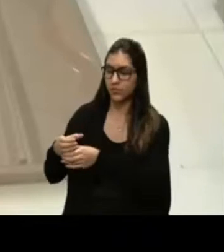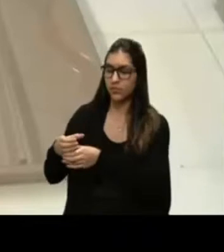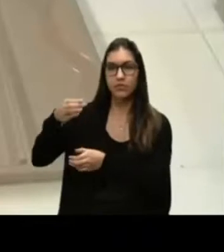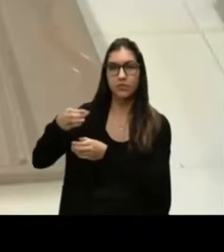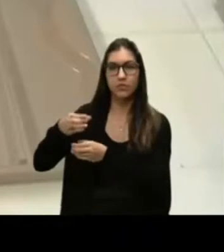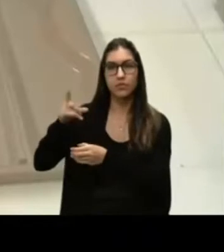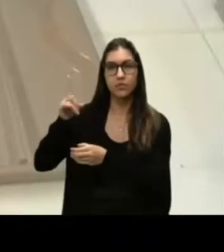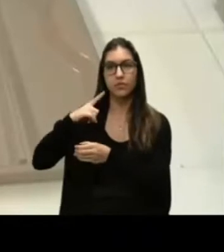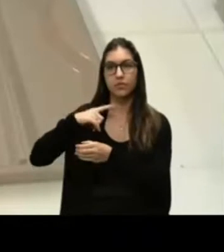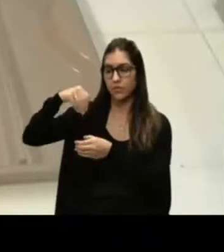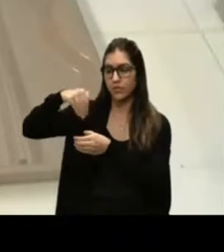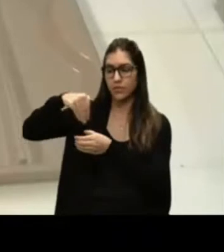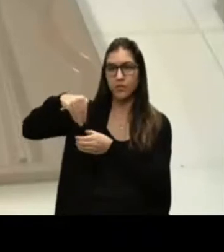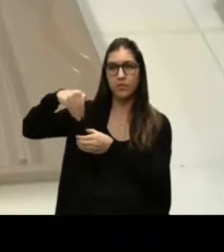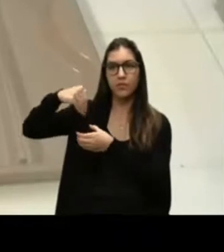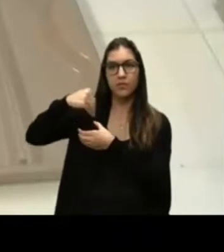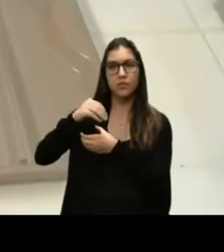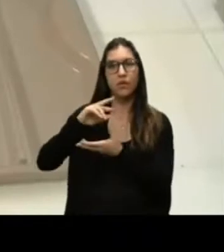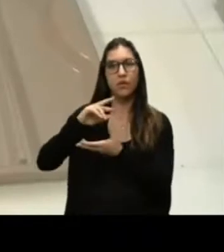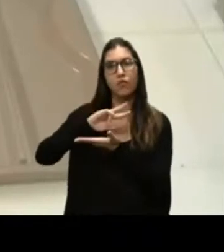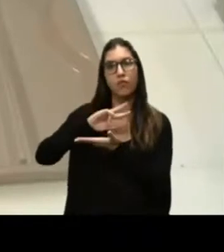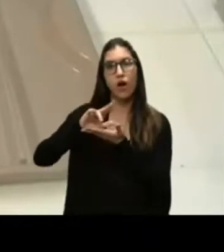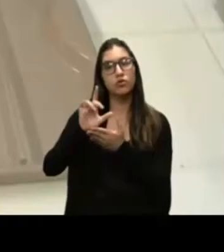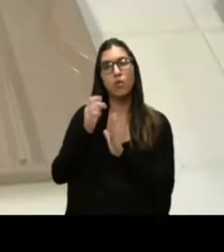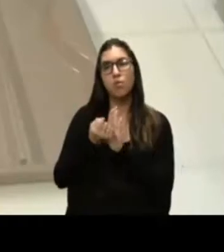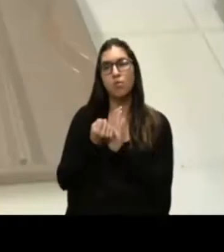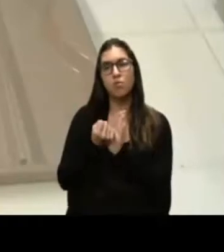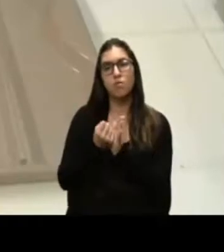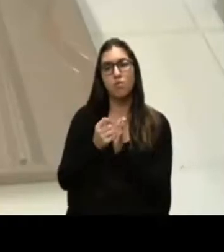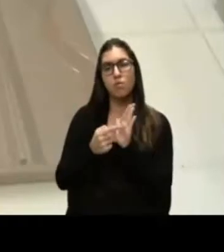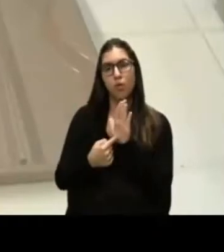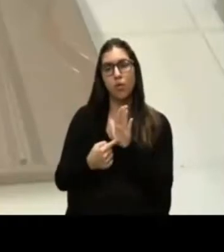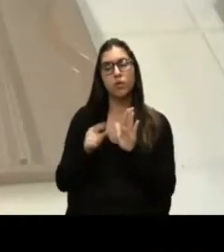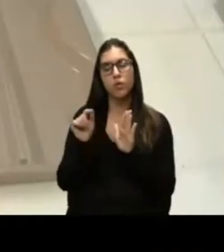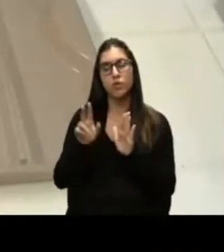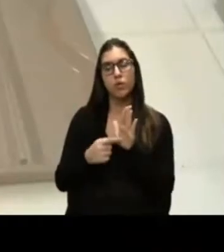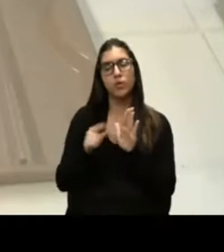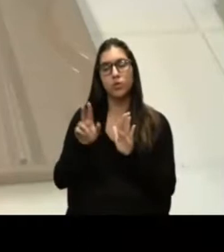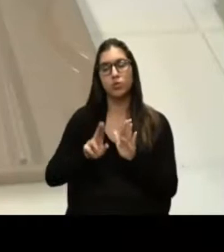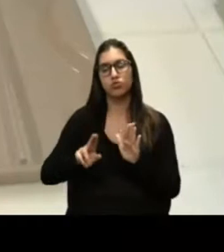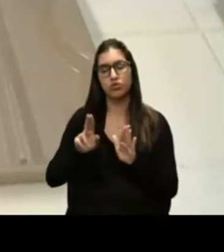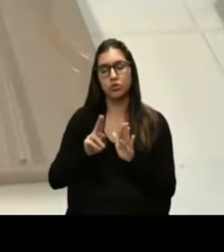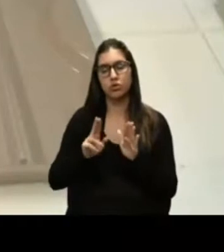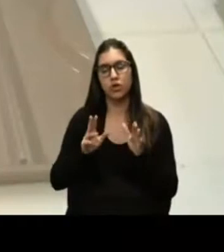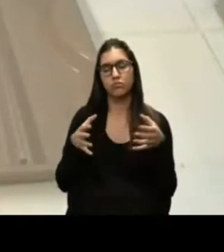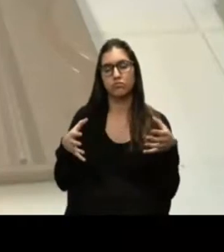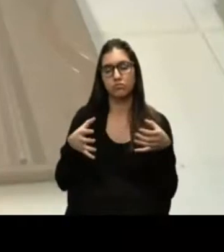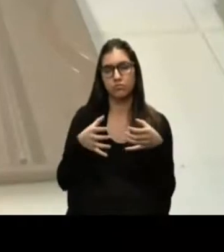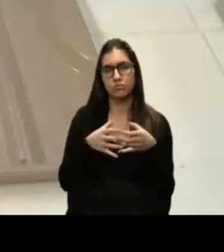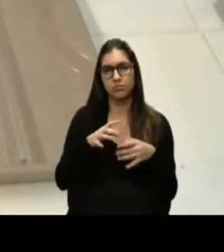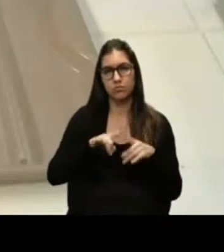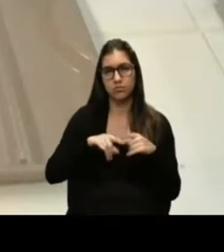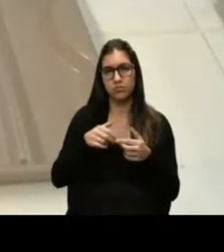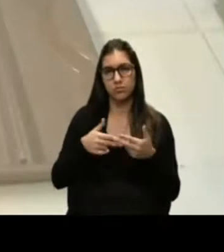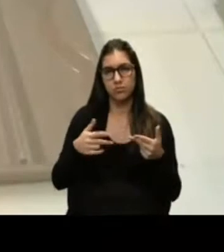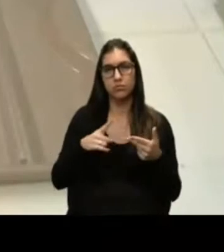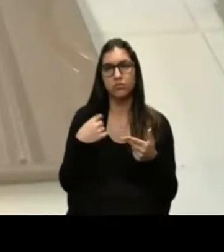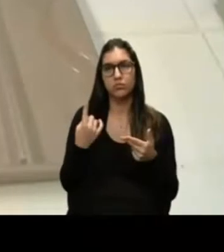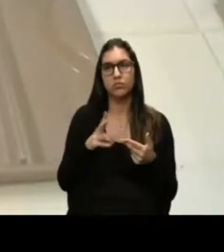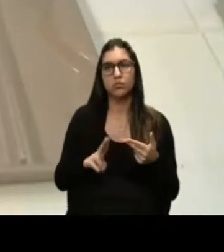ali vários suportes desses, somente para mostrar esses suportes que serão utilizados pelo equipamento que nós